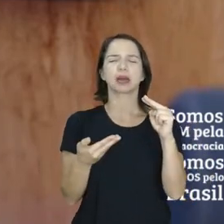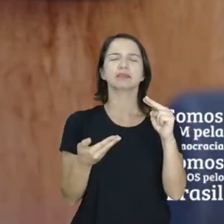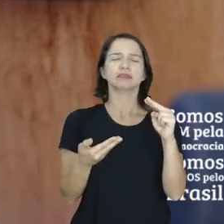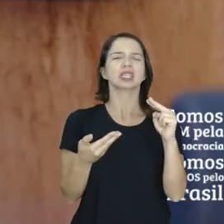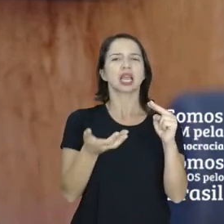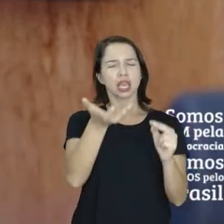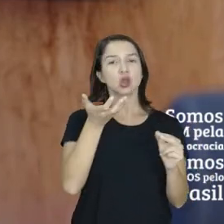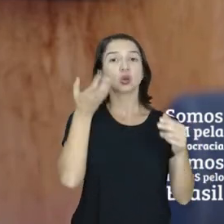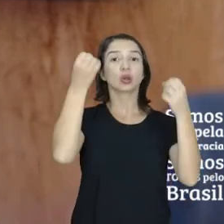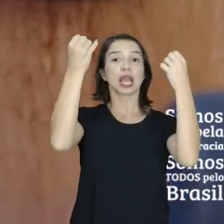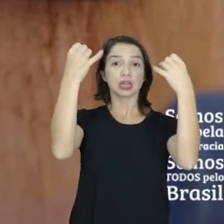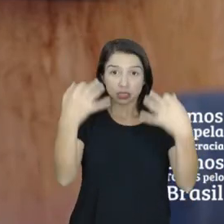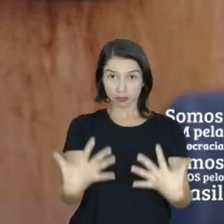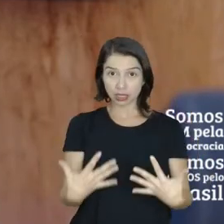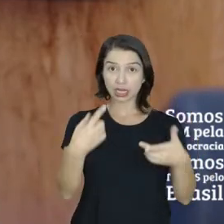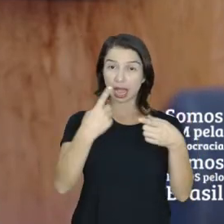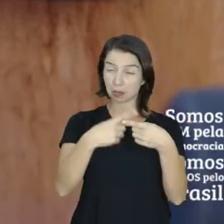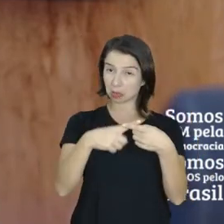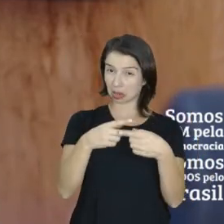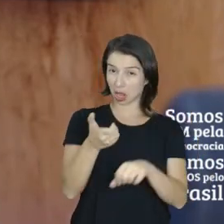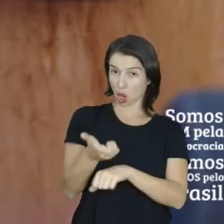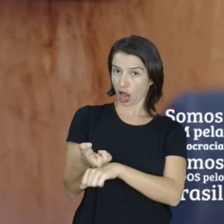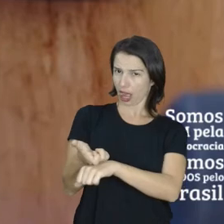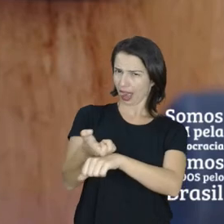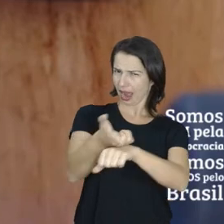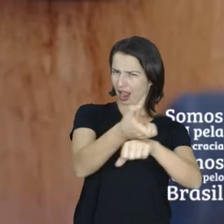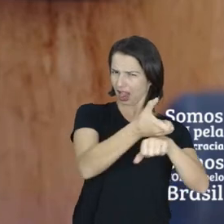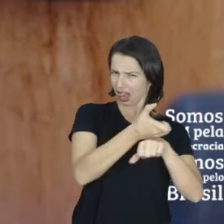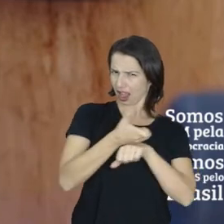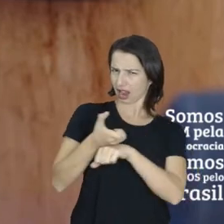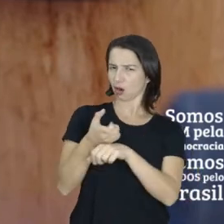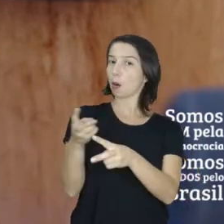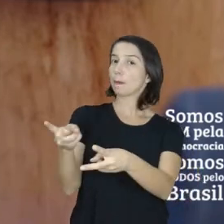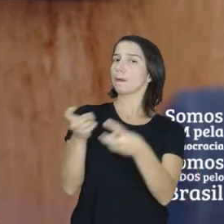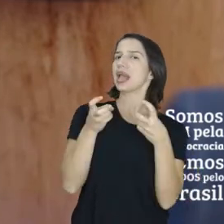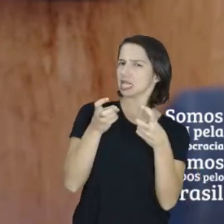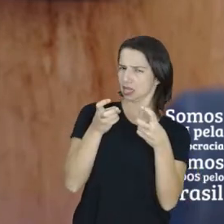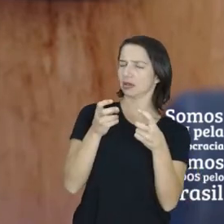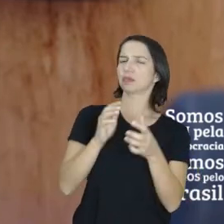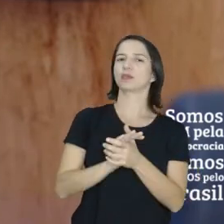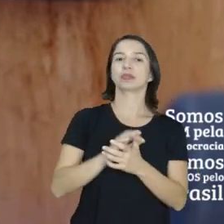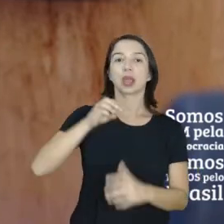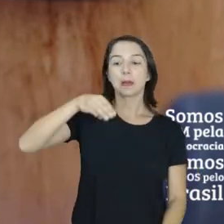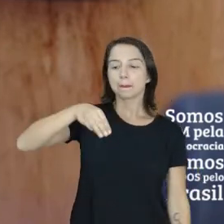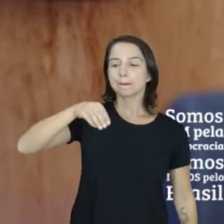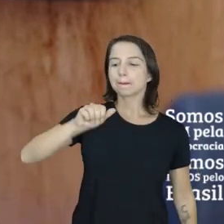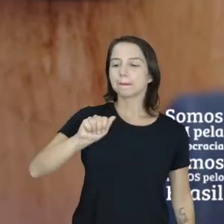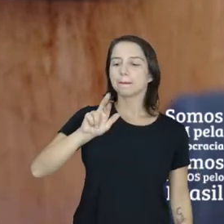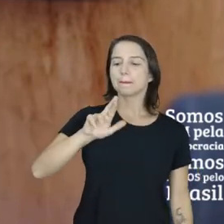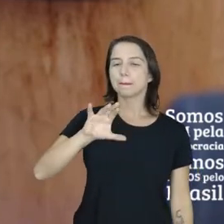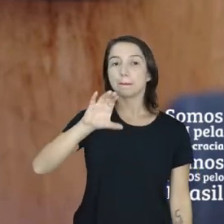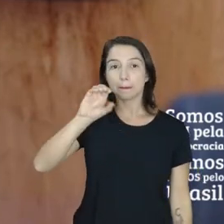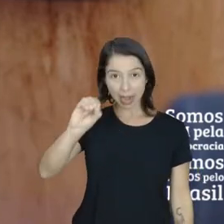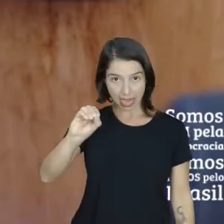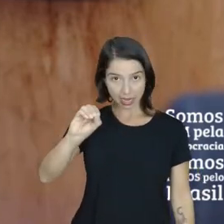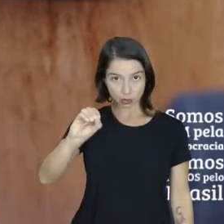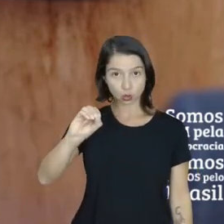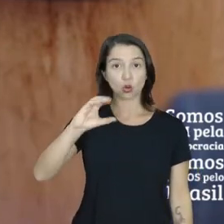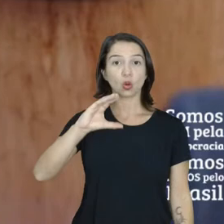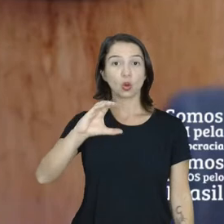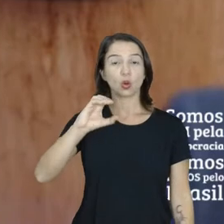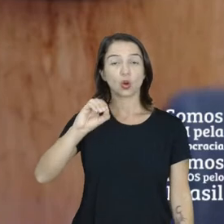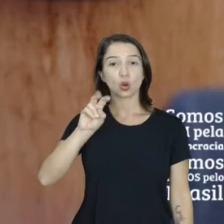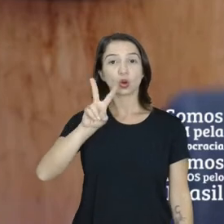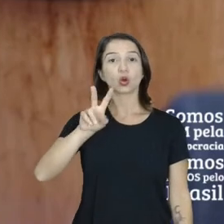né? Muita mentira. E o Mário Covas dizia, é preciso sempre esclarecer. O povo precisa ter todas